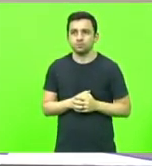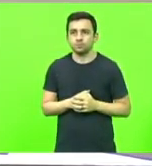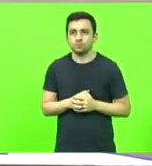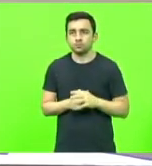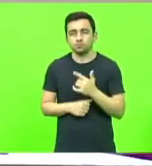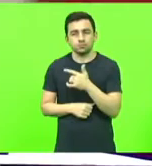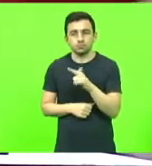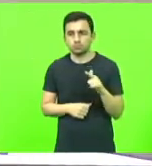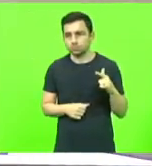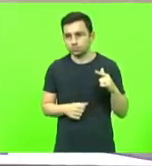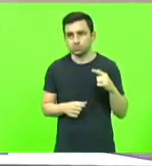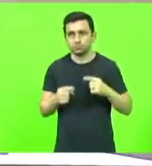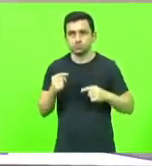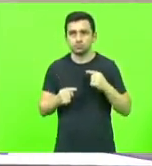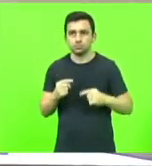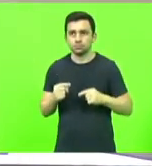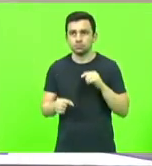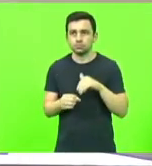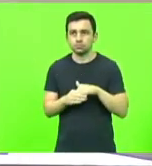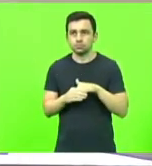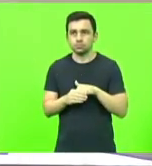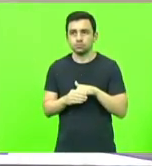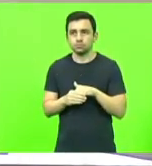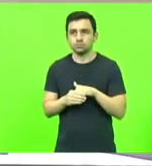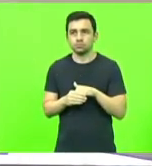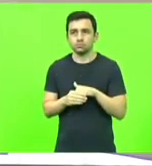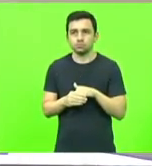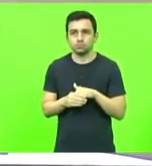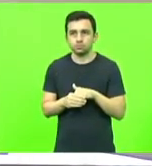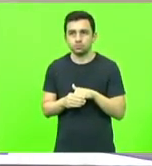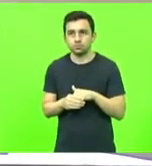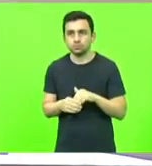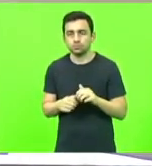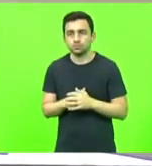Não havendo quem queira discutir, em votação.